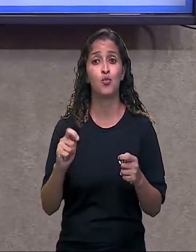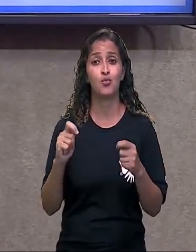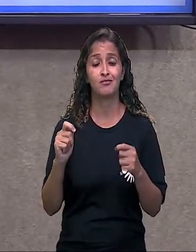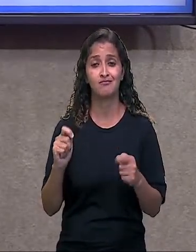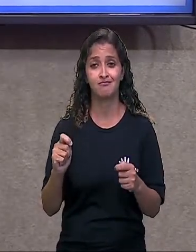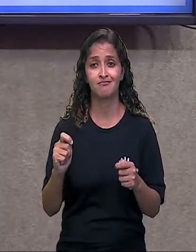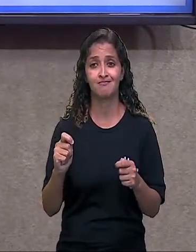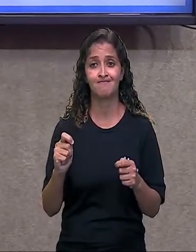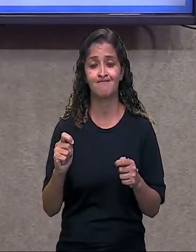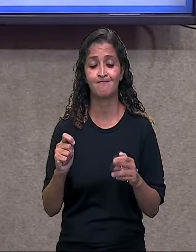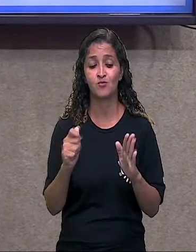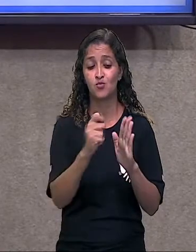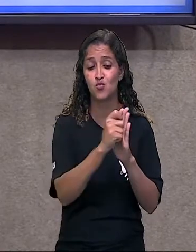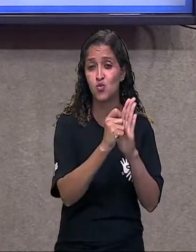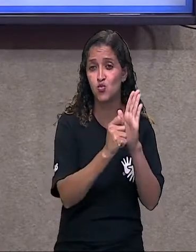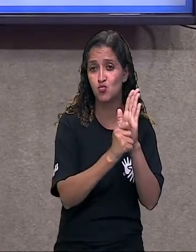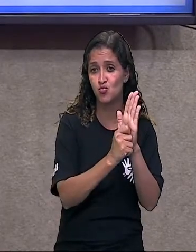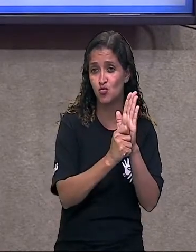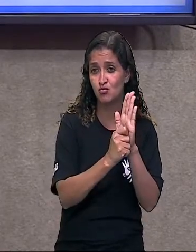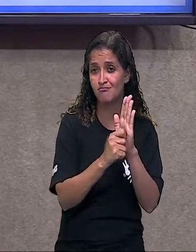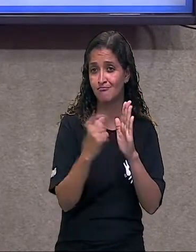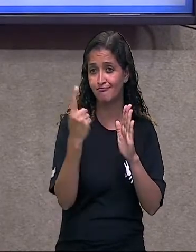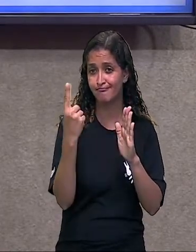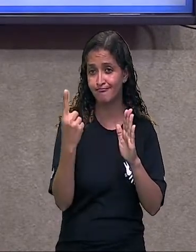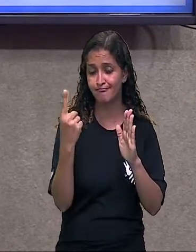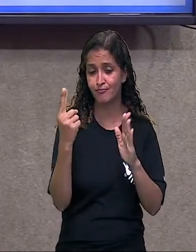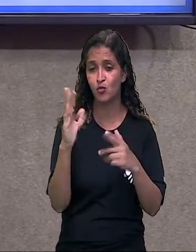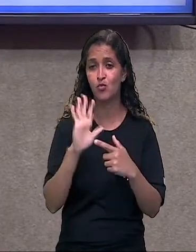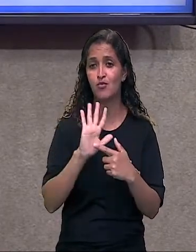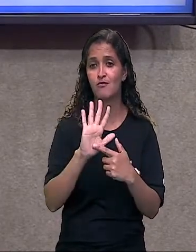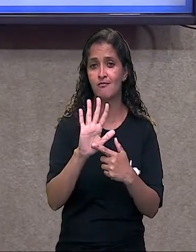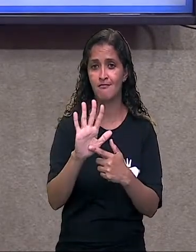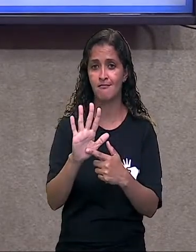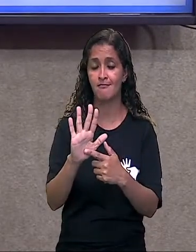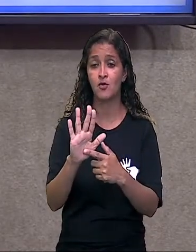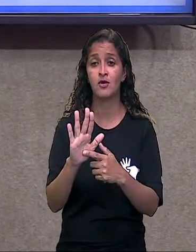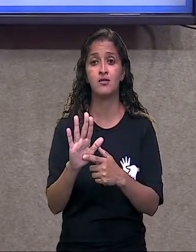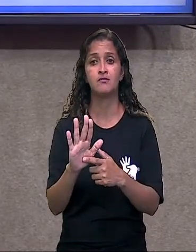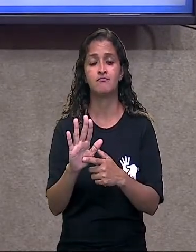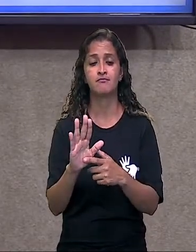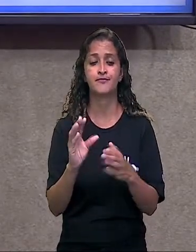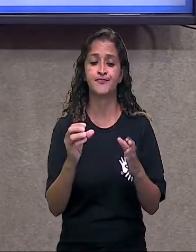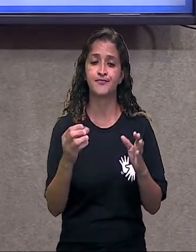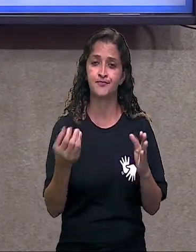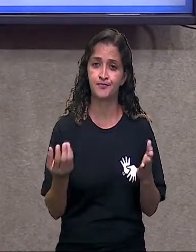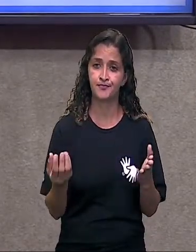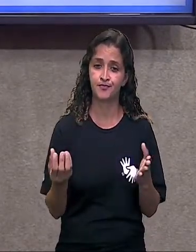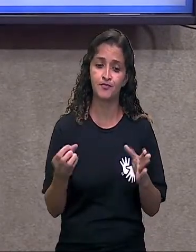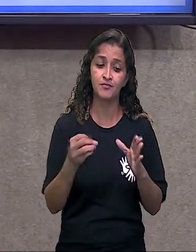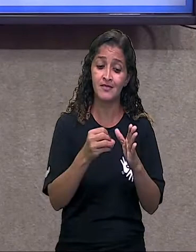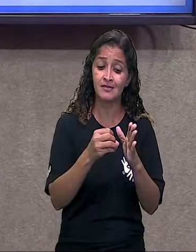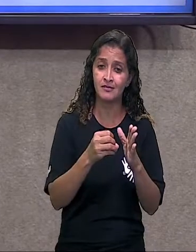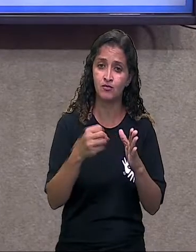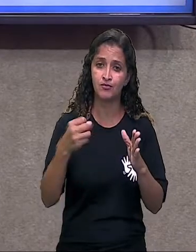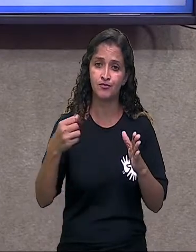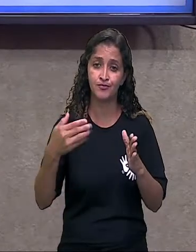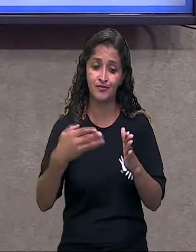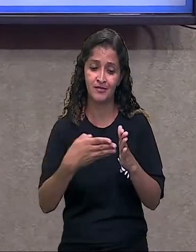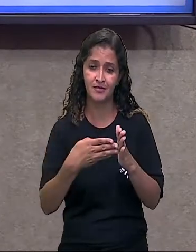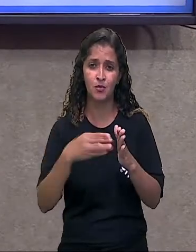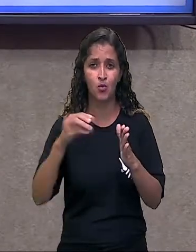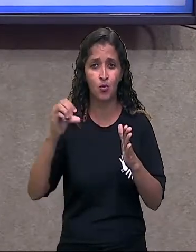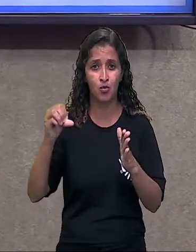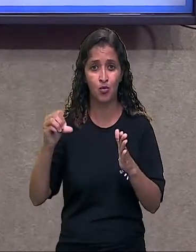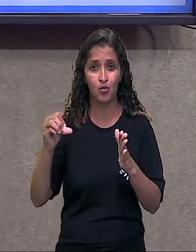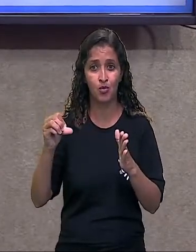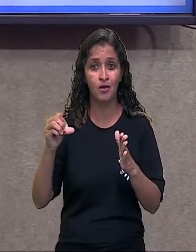Quando você representa do 0 até o 9, é apenas um algarismo, não é isso?